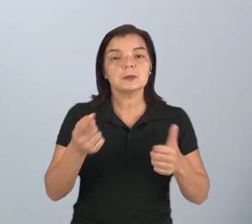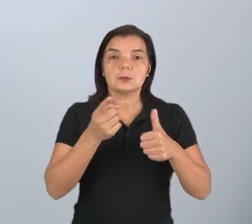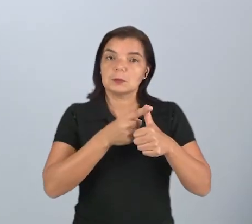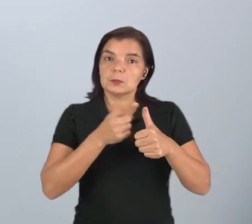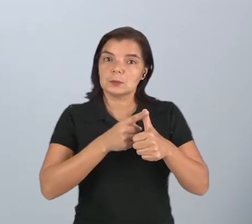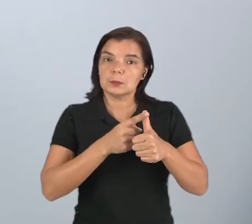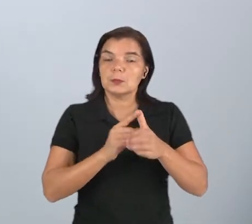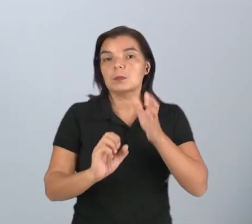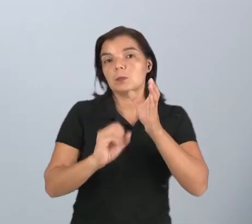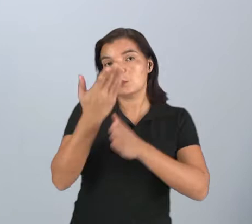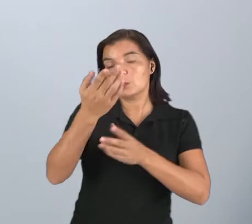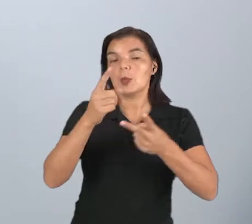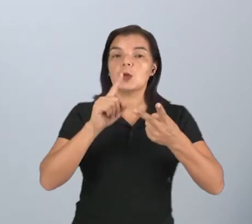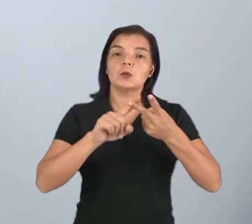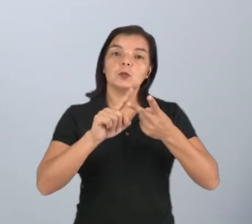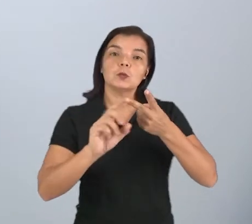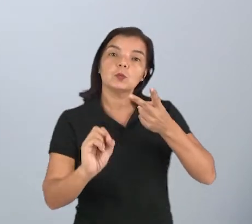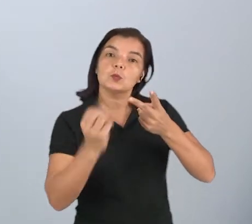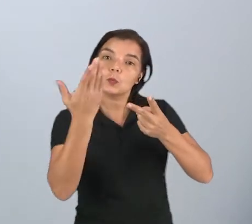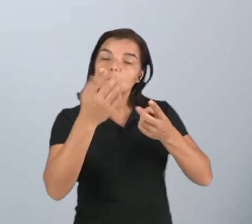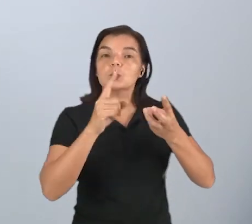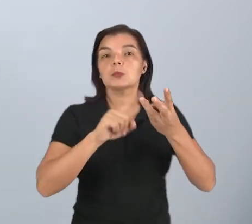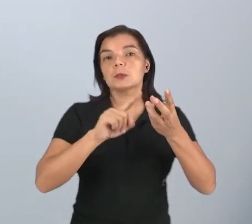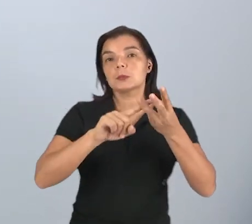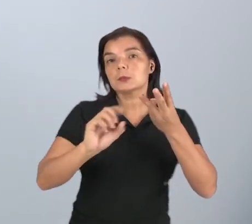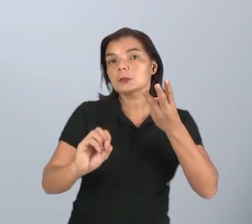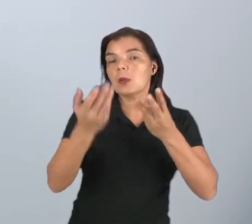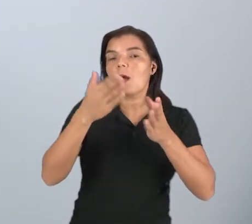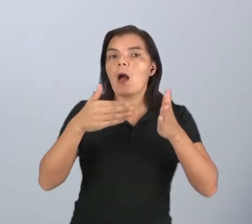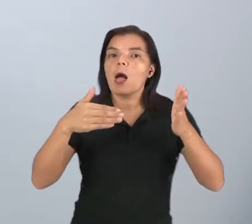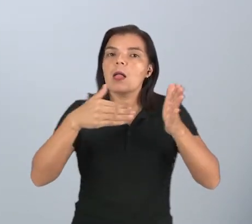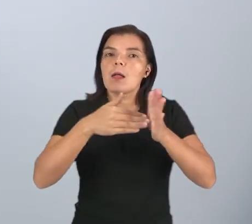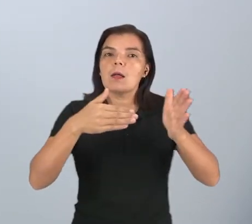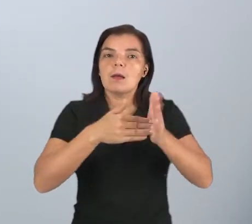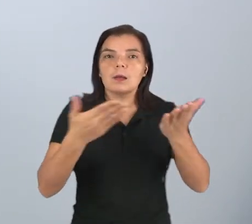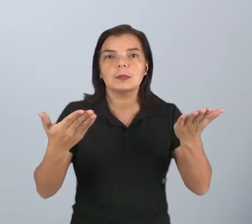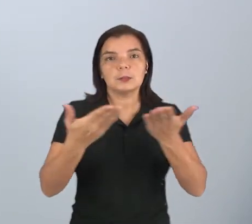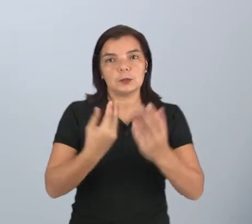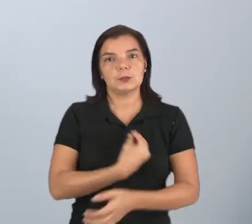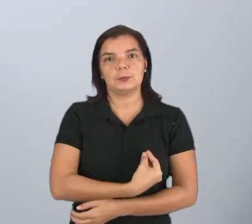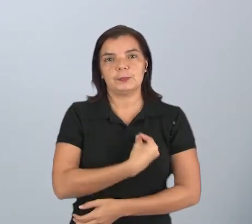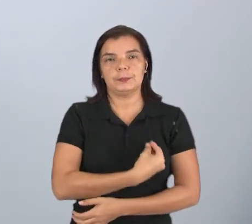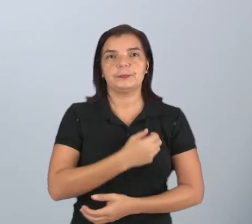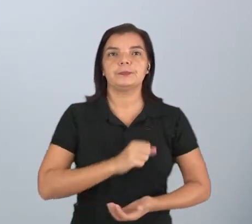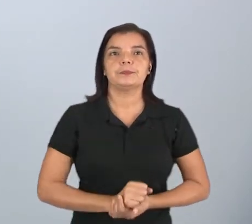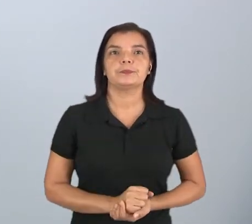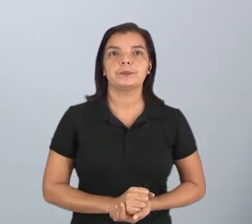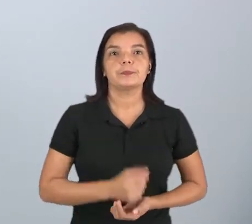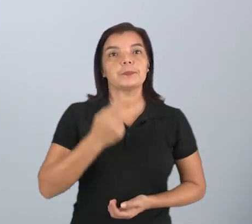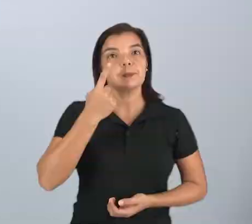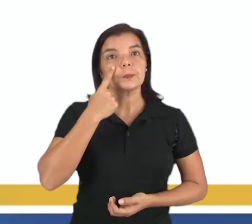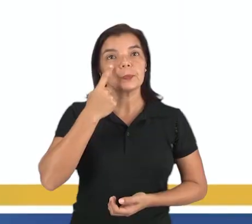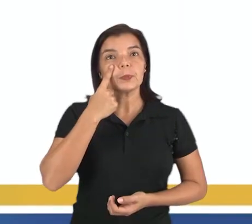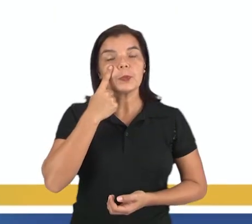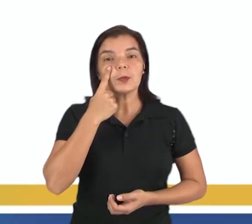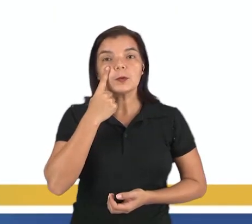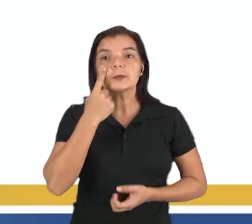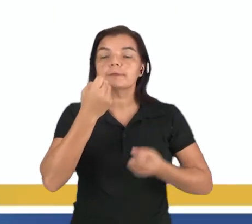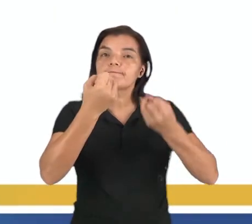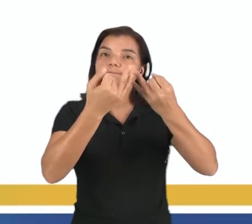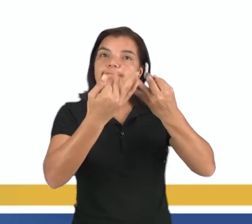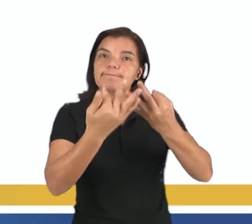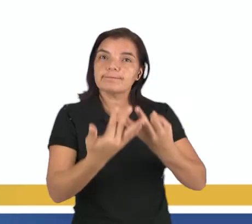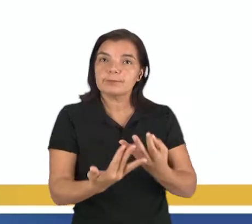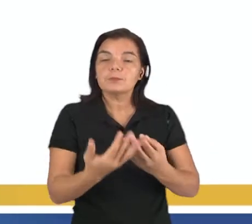primeiro acontecimento, segundo acontecimento, terceiro acontecimento, até chegar o presente. Procure colocar em